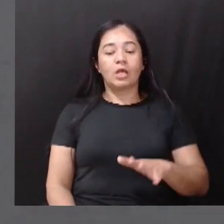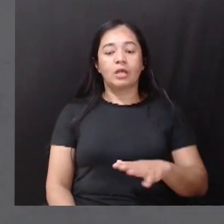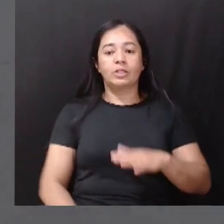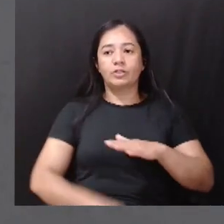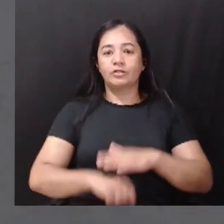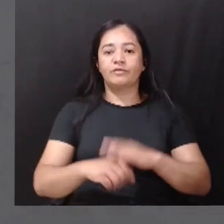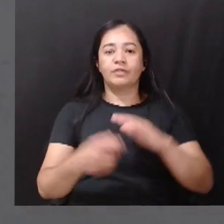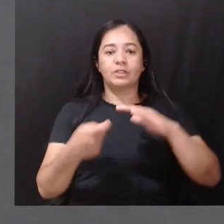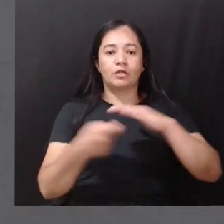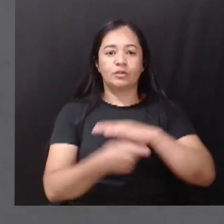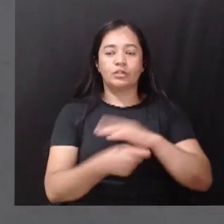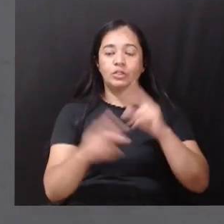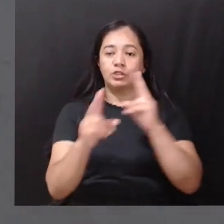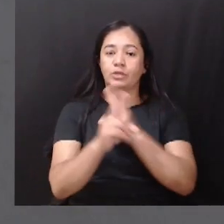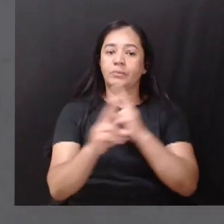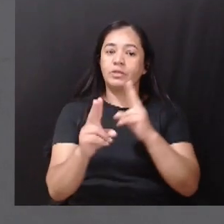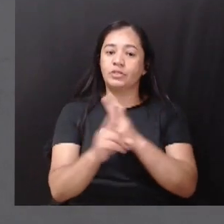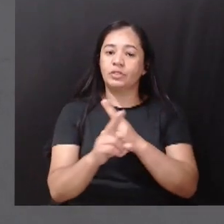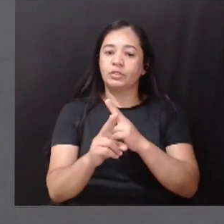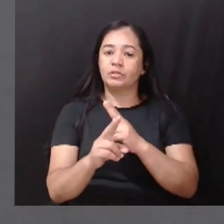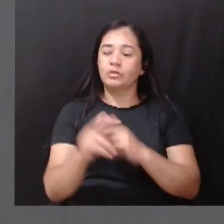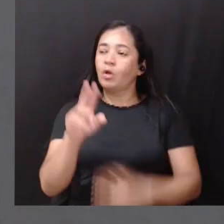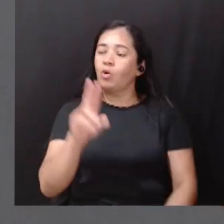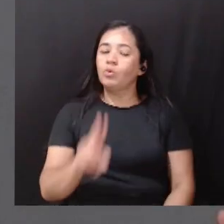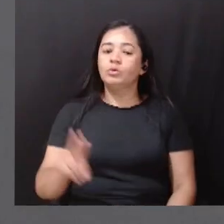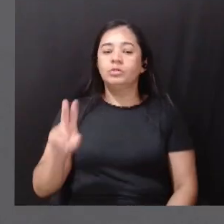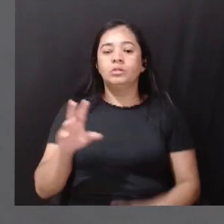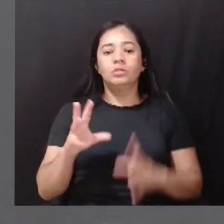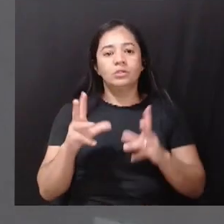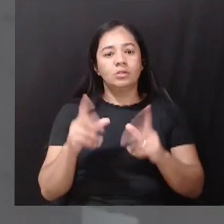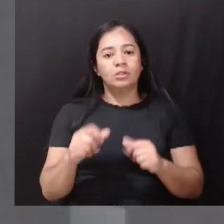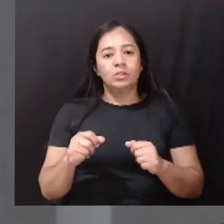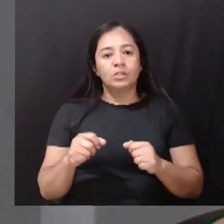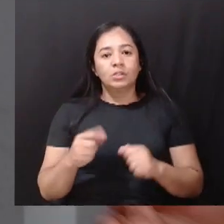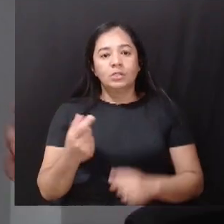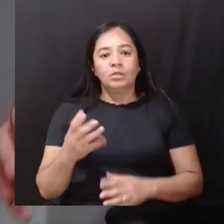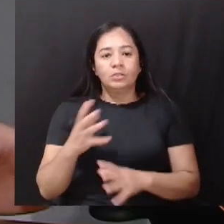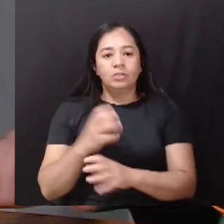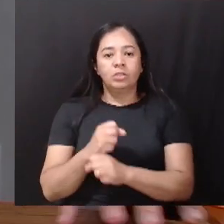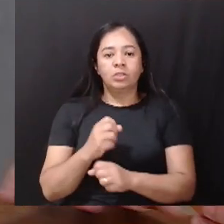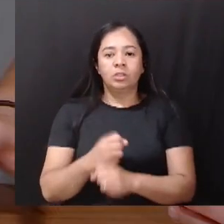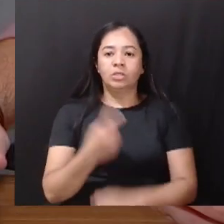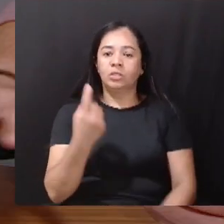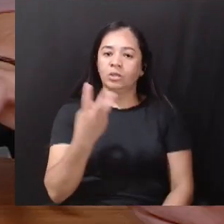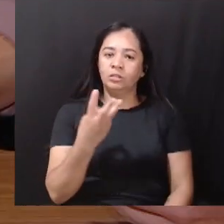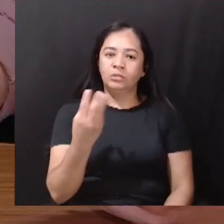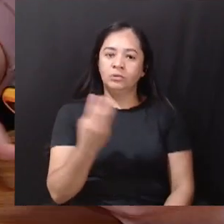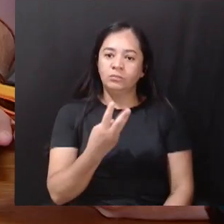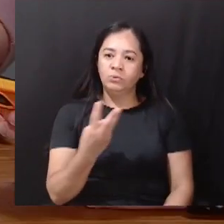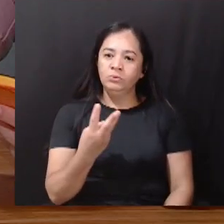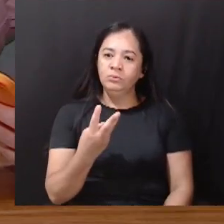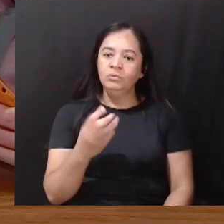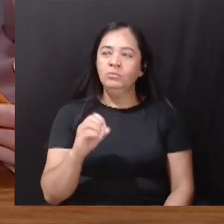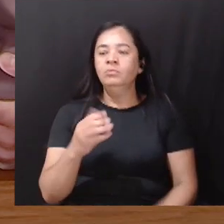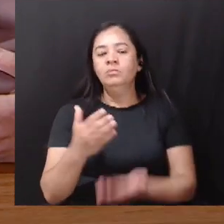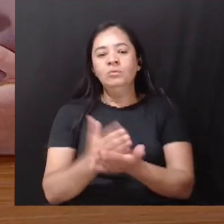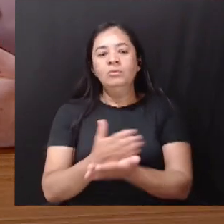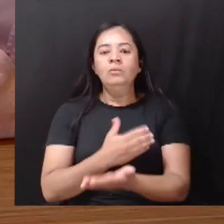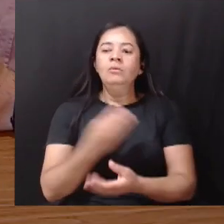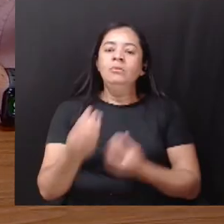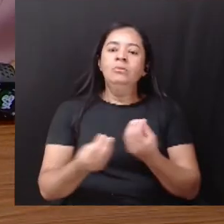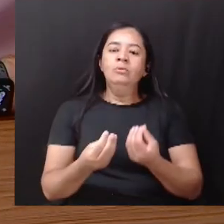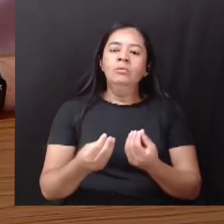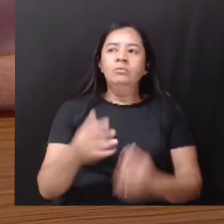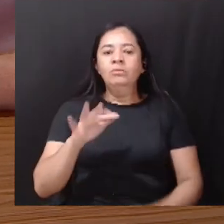essa reserva de emergência, é utilizar todo o valor do 13º ou metade? Como que é? Ou vai depender